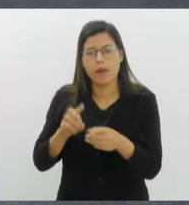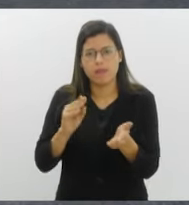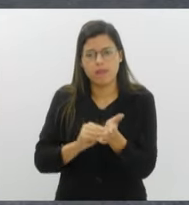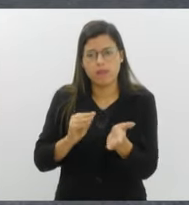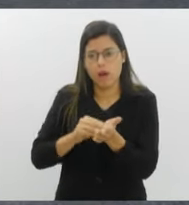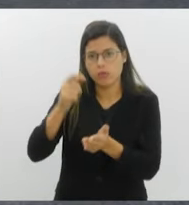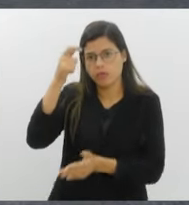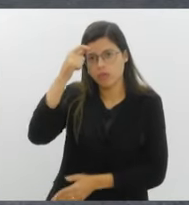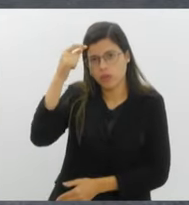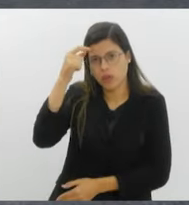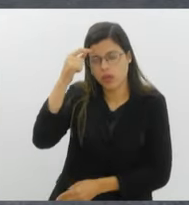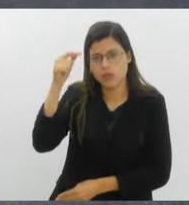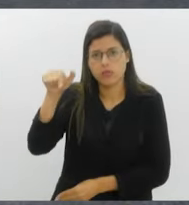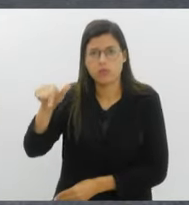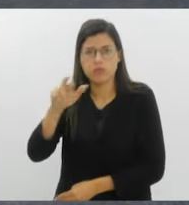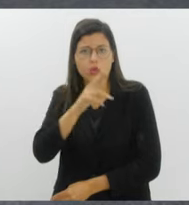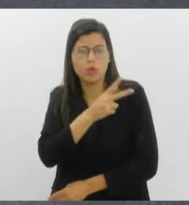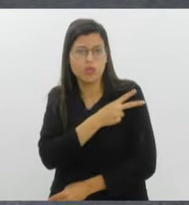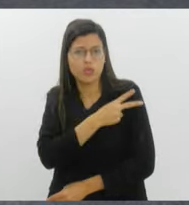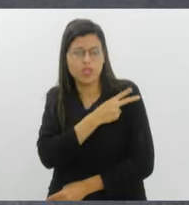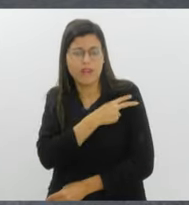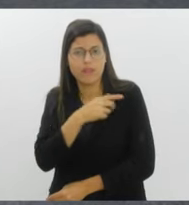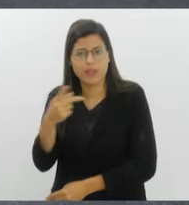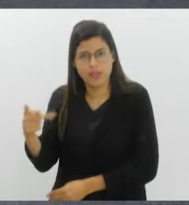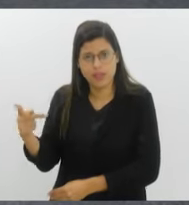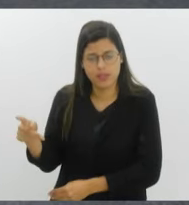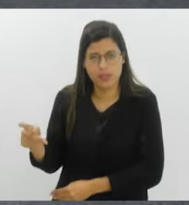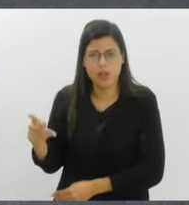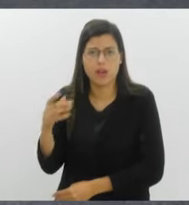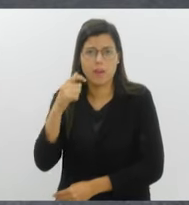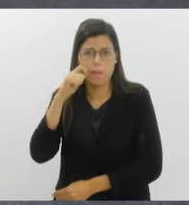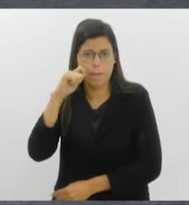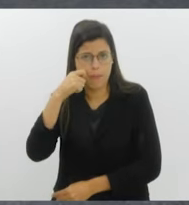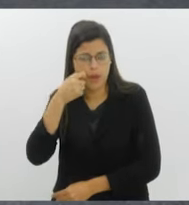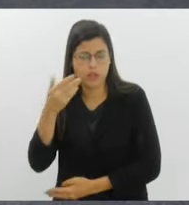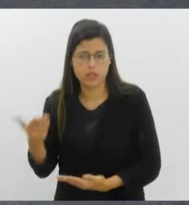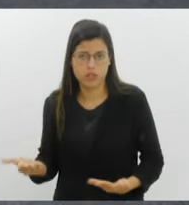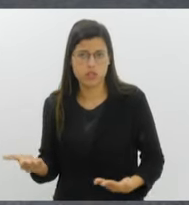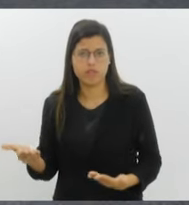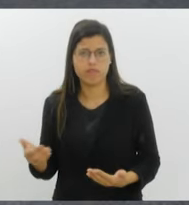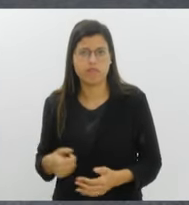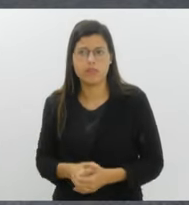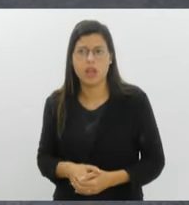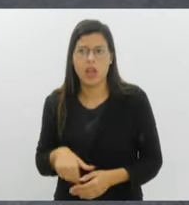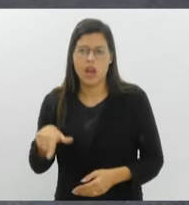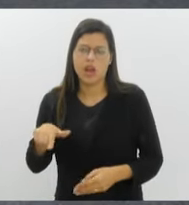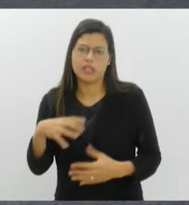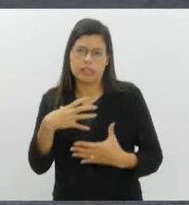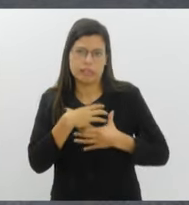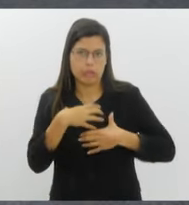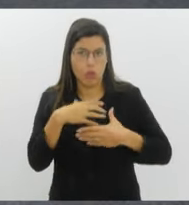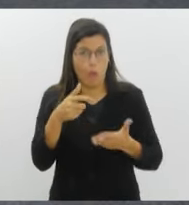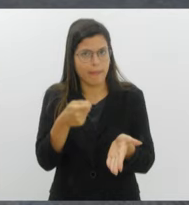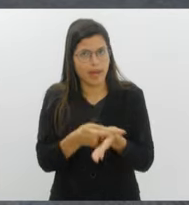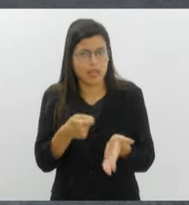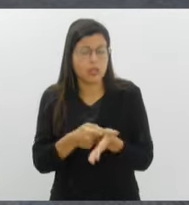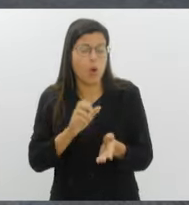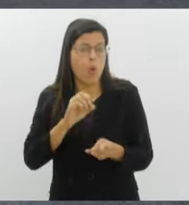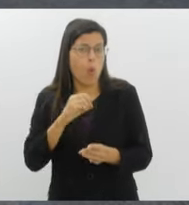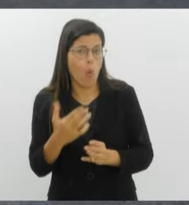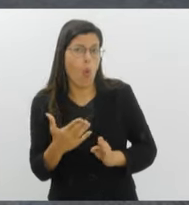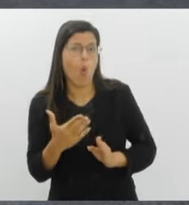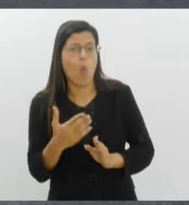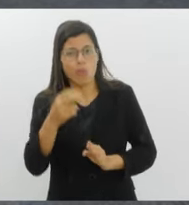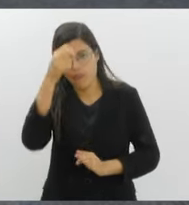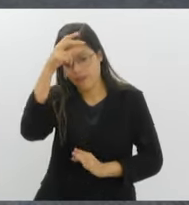dele, nervosinho, Eduardo Paes. E ele se sentiu na obrigação, ou deve ter recebido uma mensagem do prefeito, olha, vai